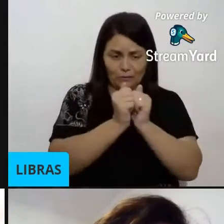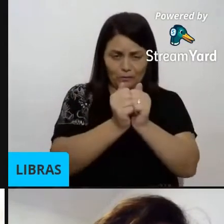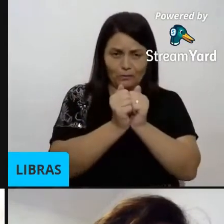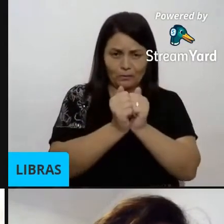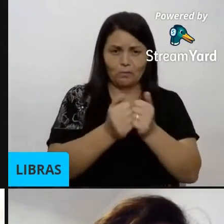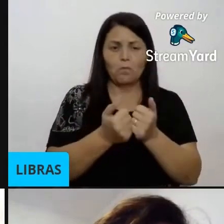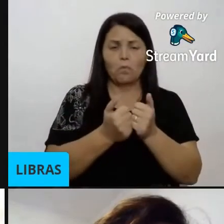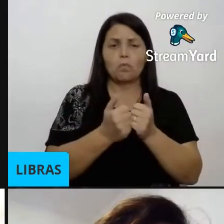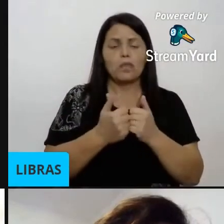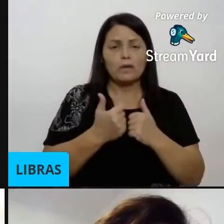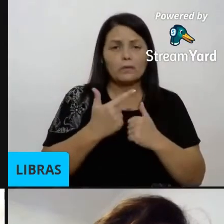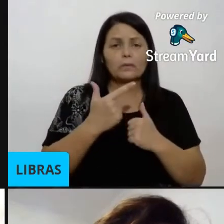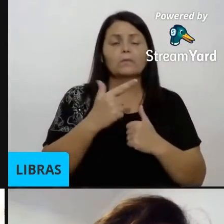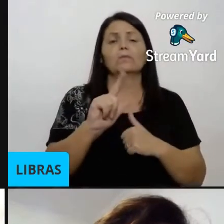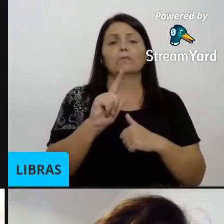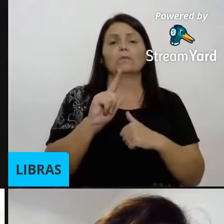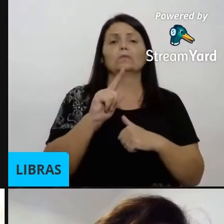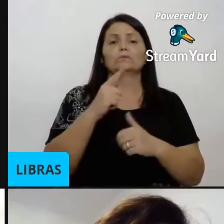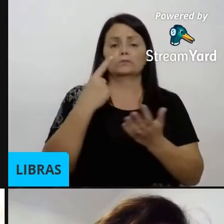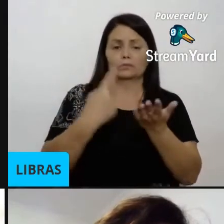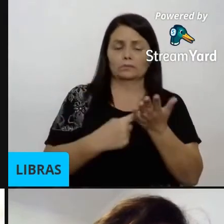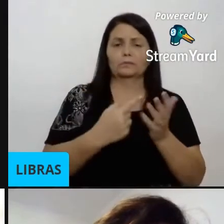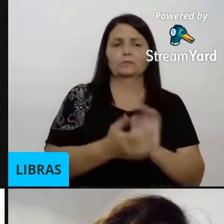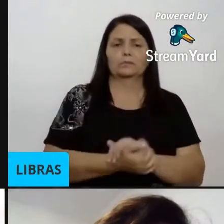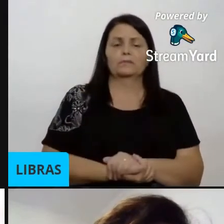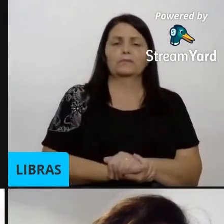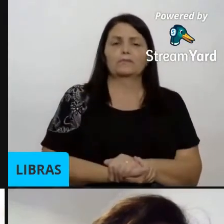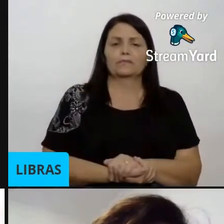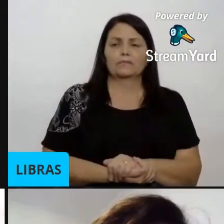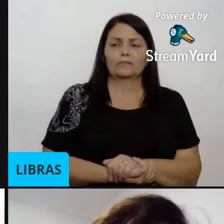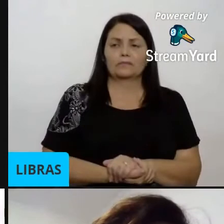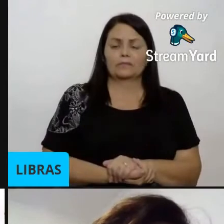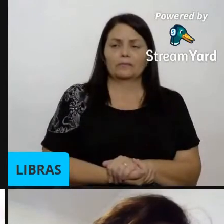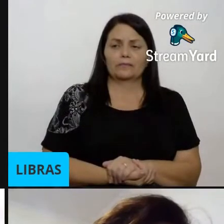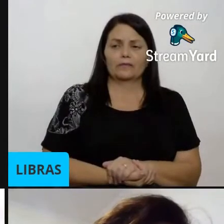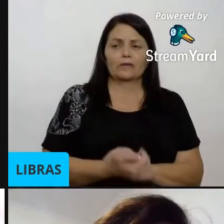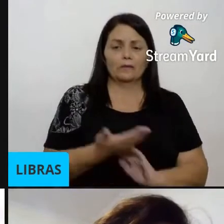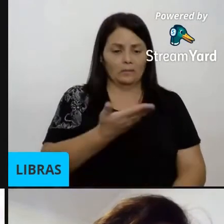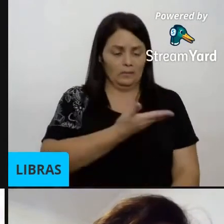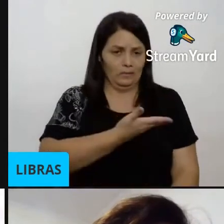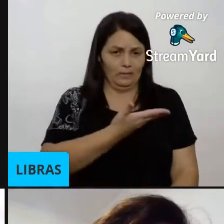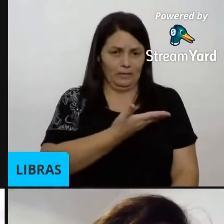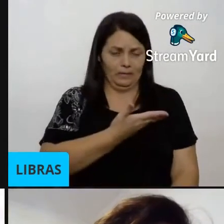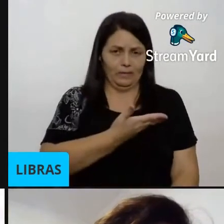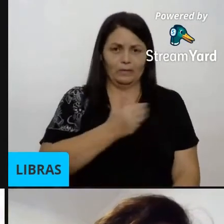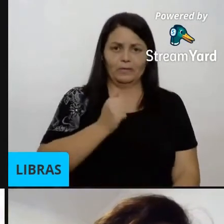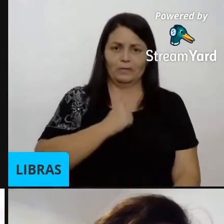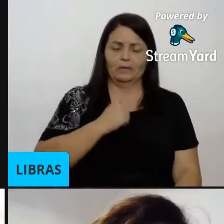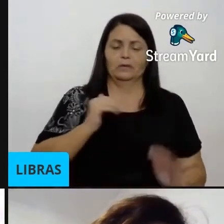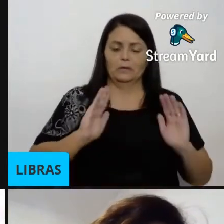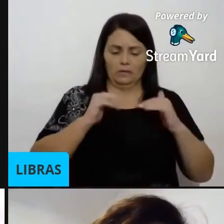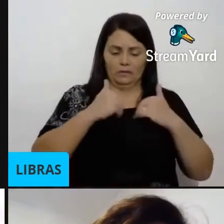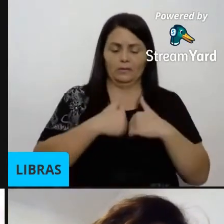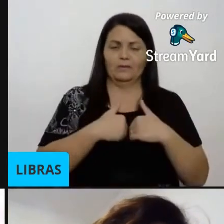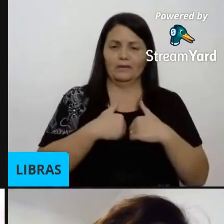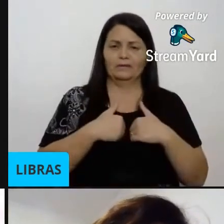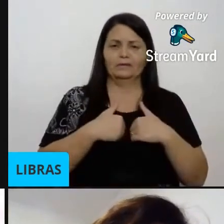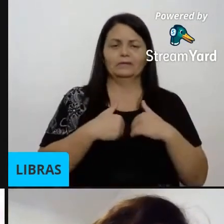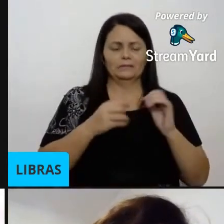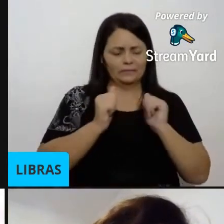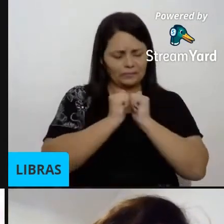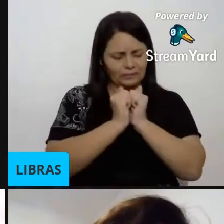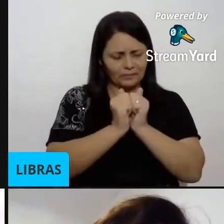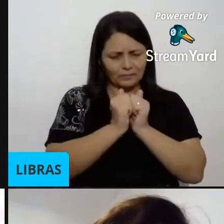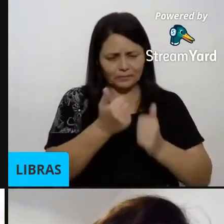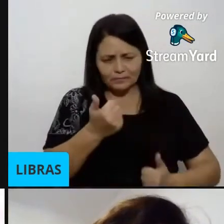num outro momento. Penha e os amigos dos autistas, contem com a Secretaria